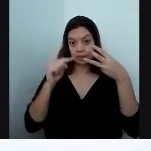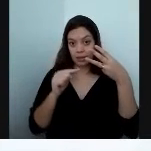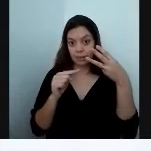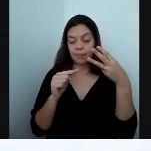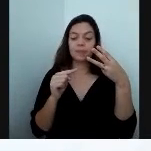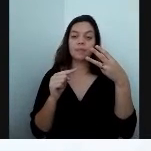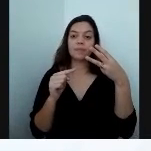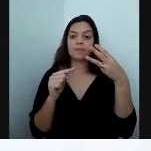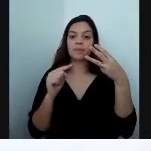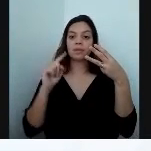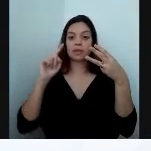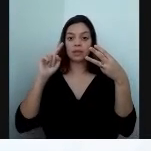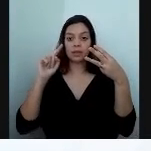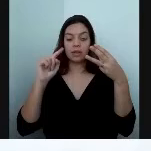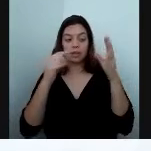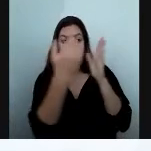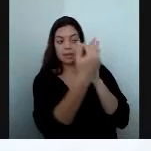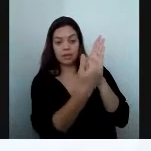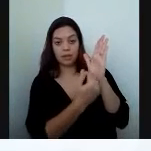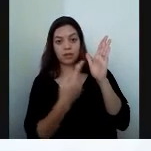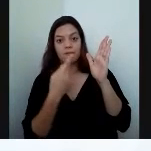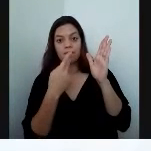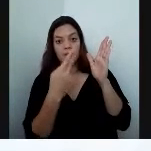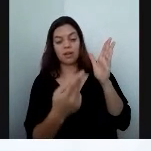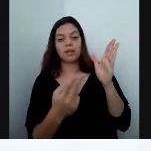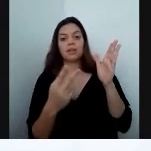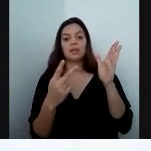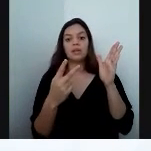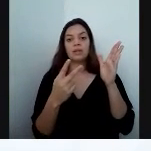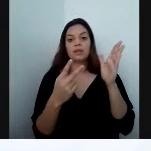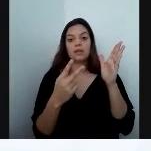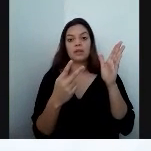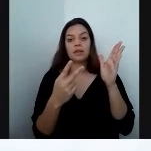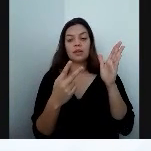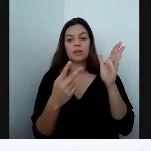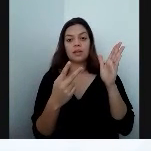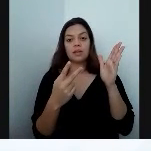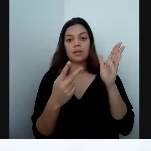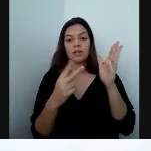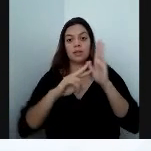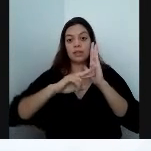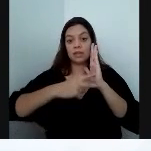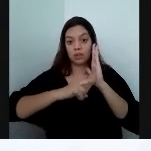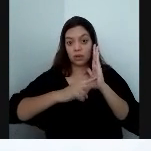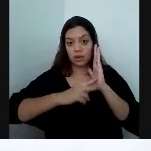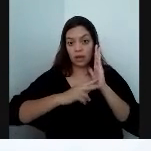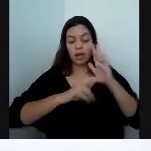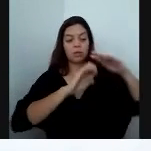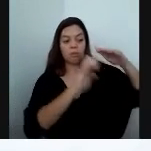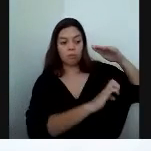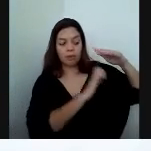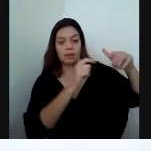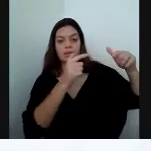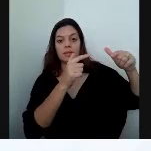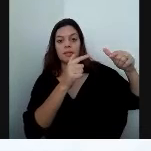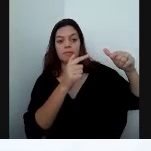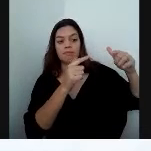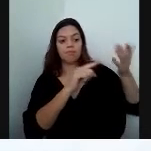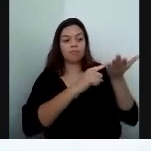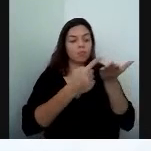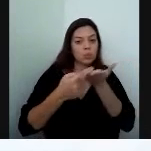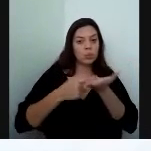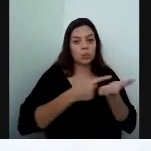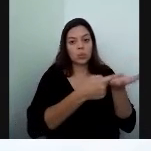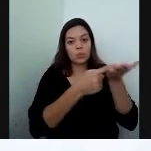de autorização do home office, ou seja, os sindicatos, as empresas negociam a autorização que a